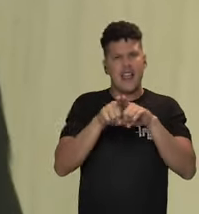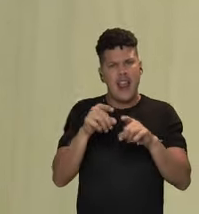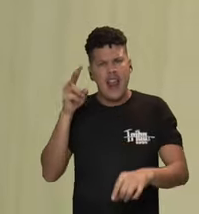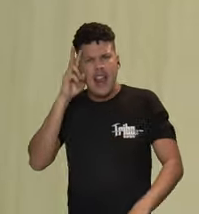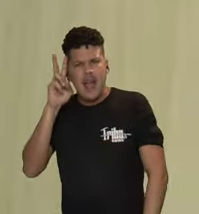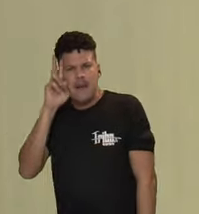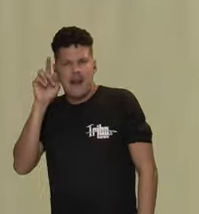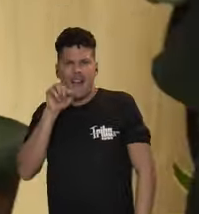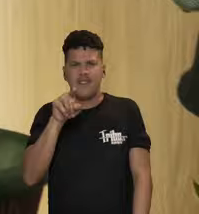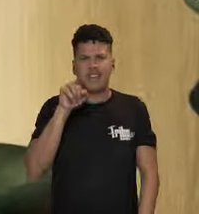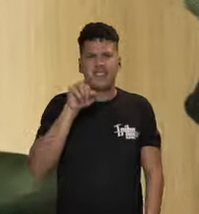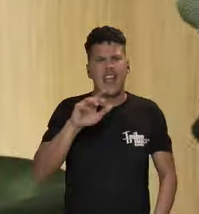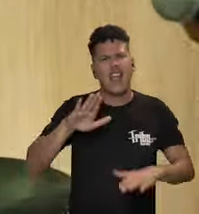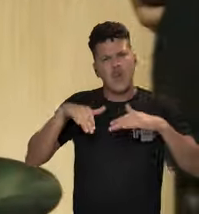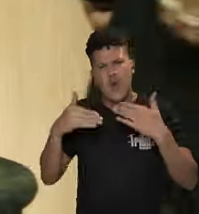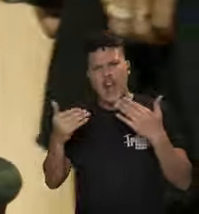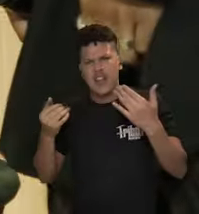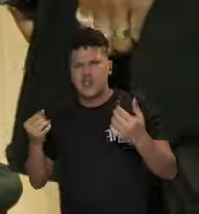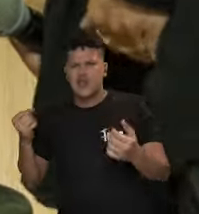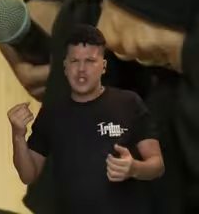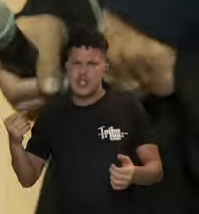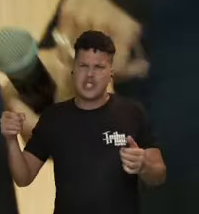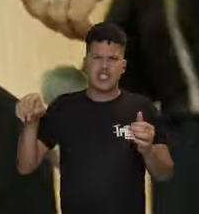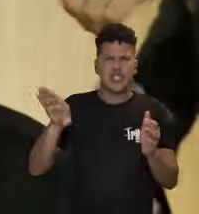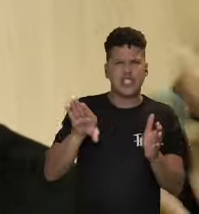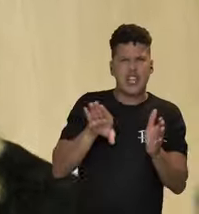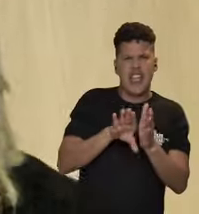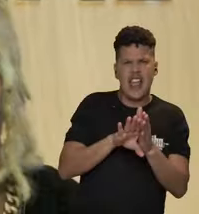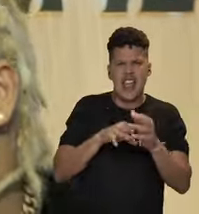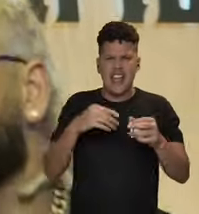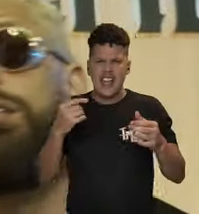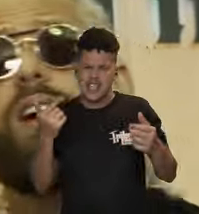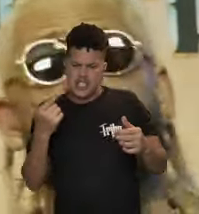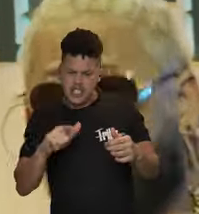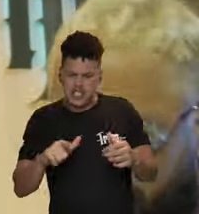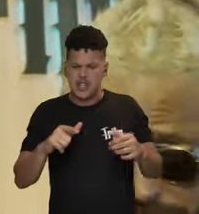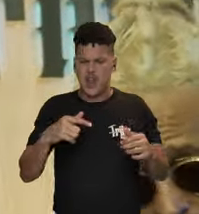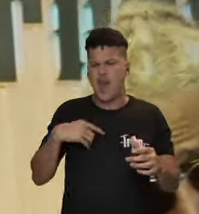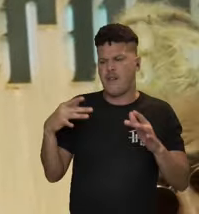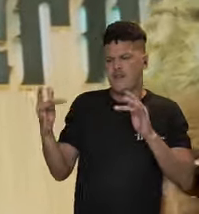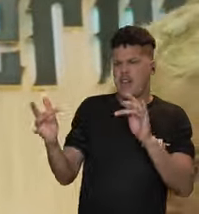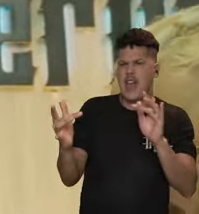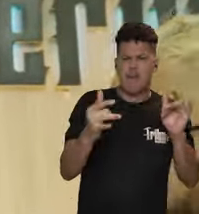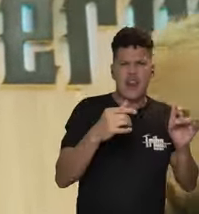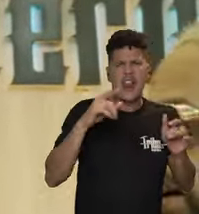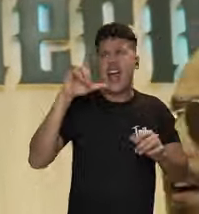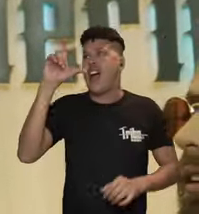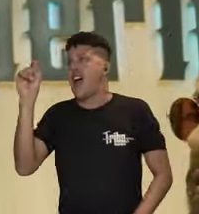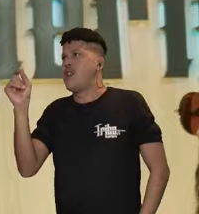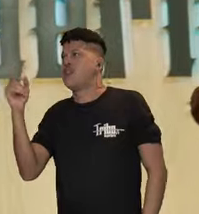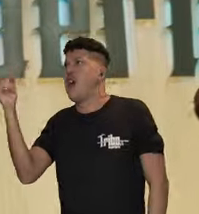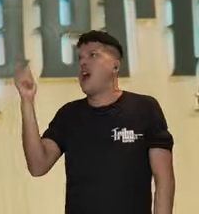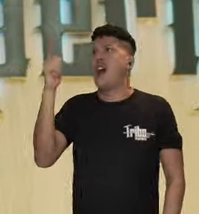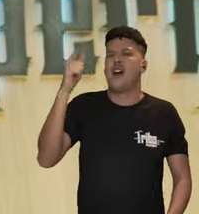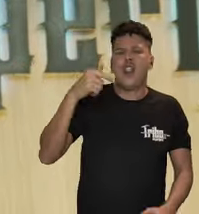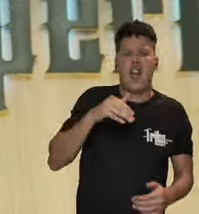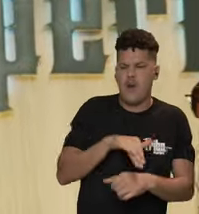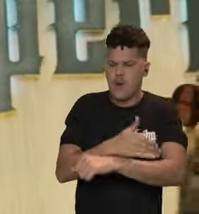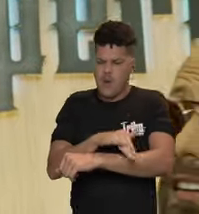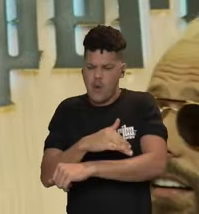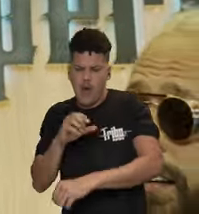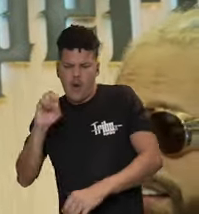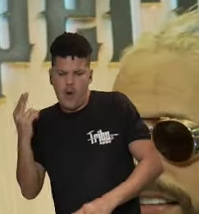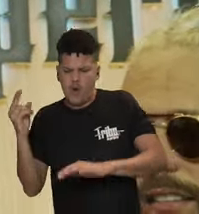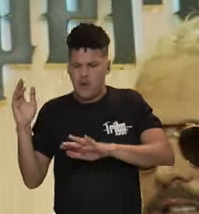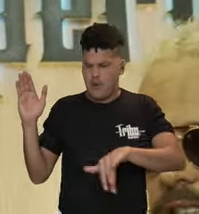de você quando me vem outro corpo na suíte privê. Na lua ou no sol, na rua ou no mar, vou